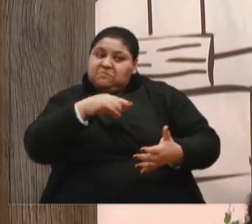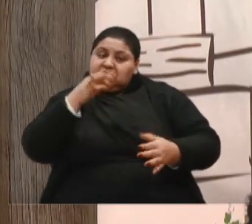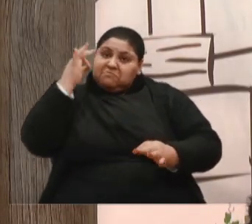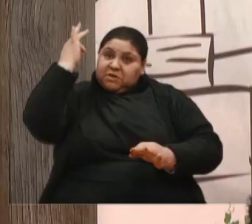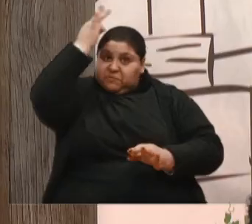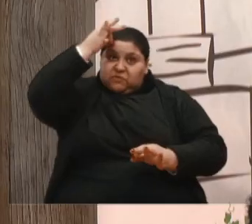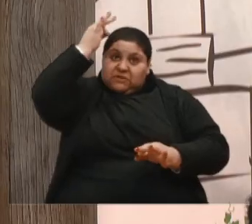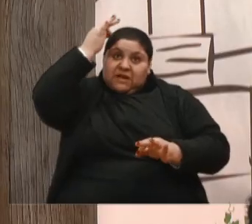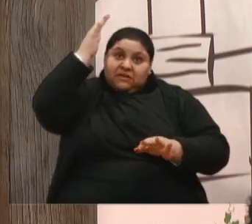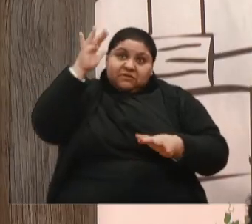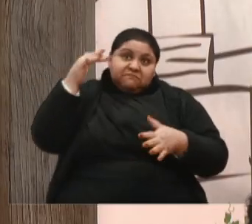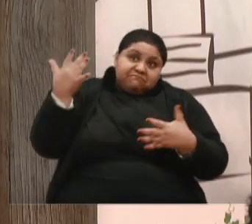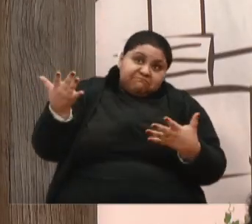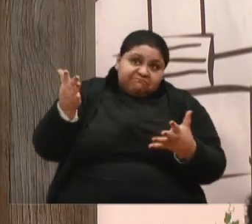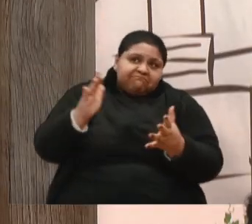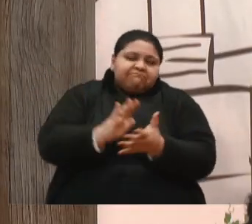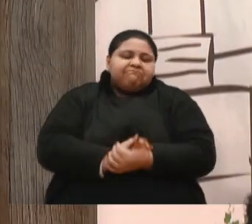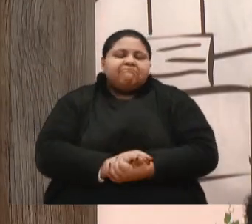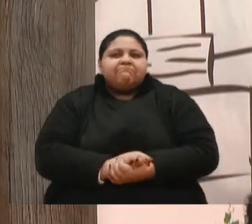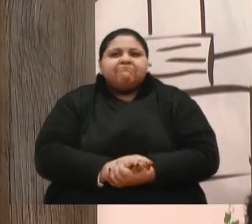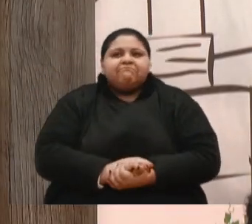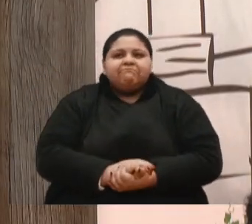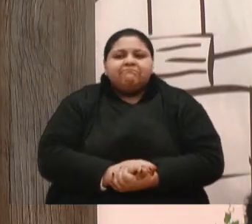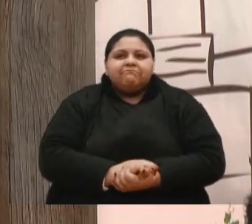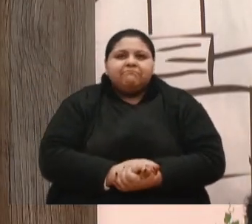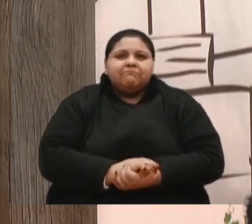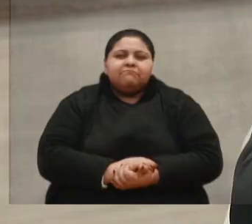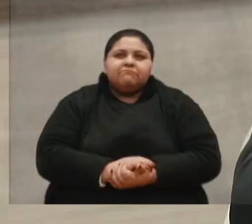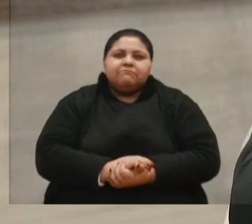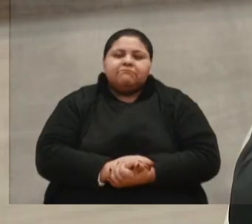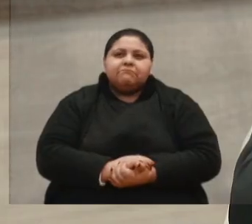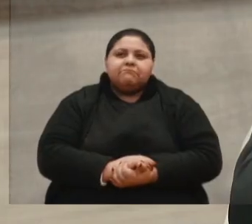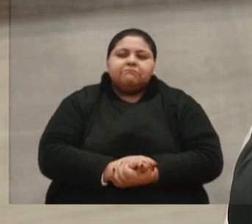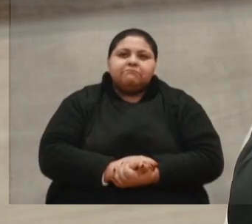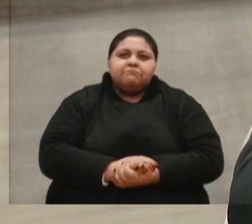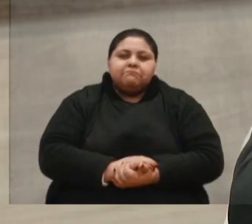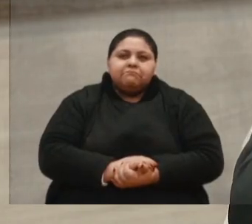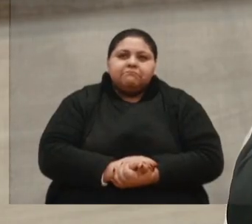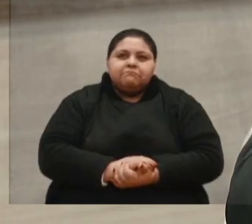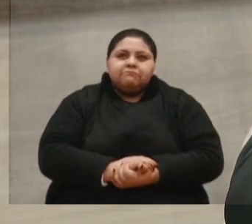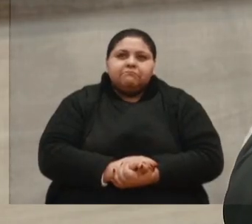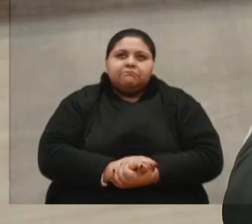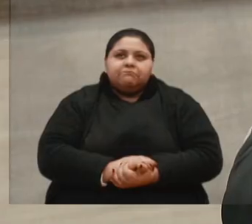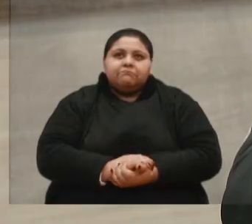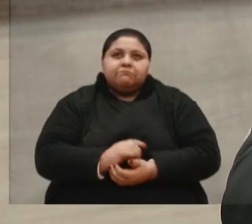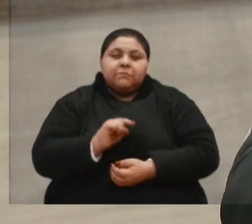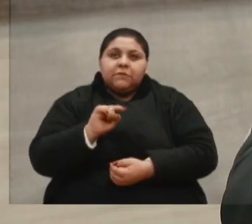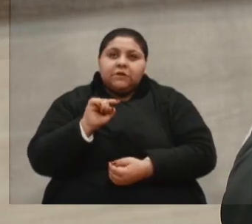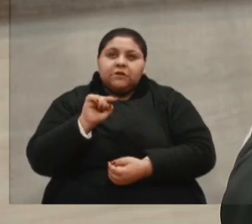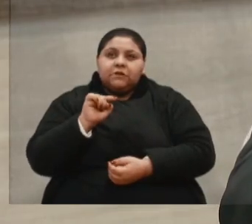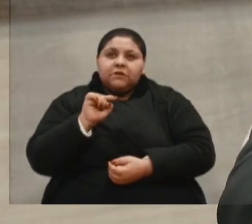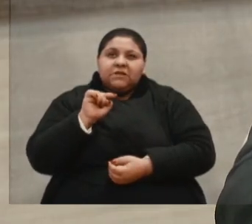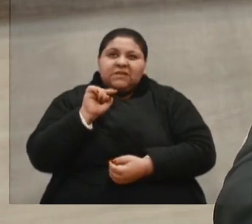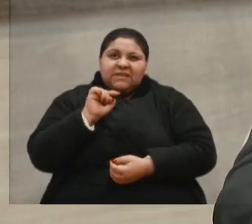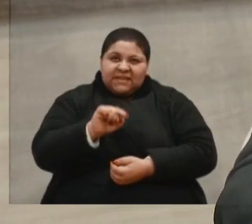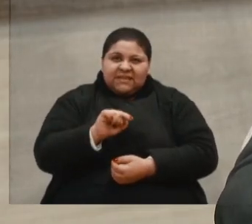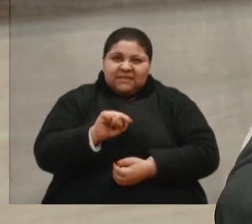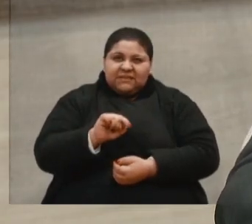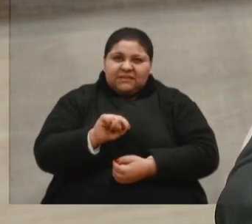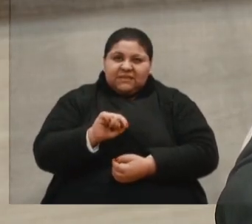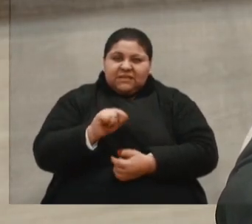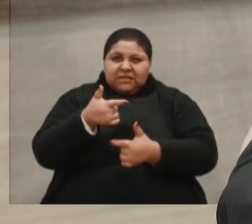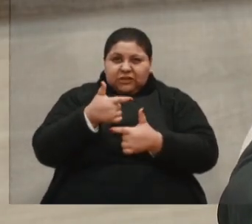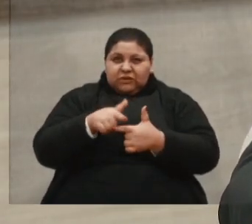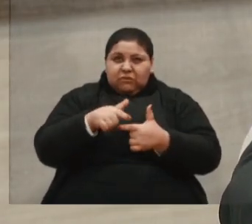uma espiritualidade, né? E nesses casos que foram